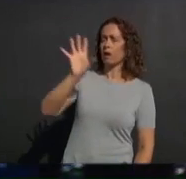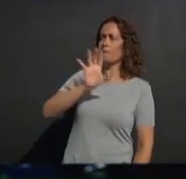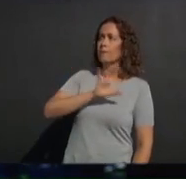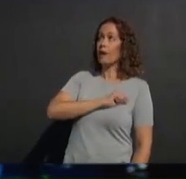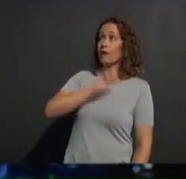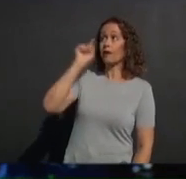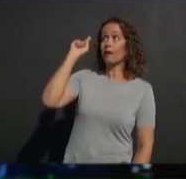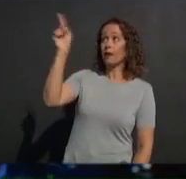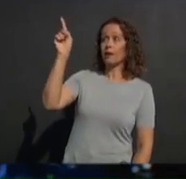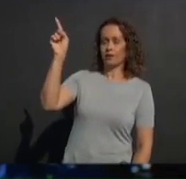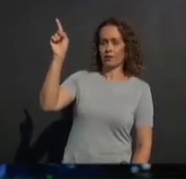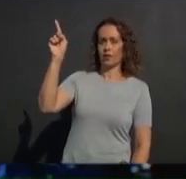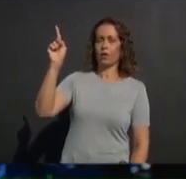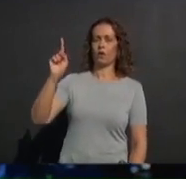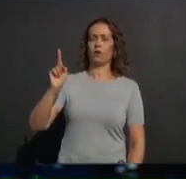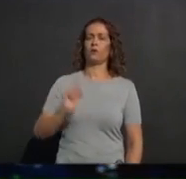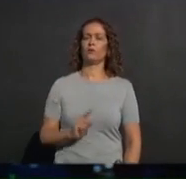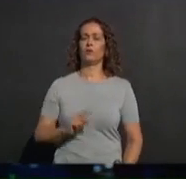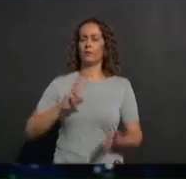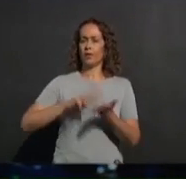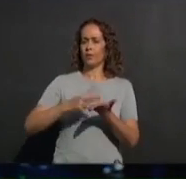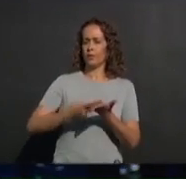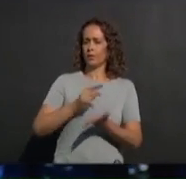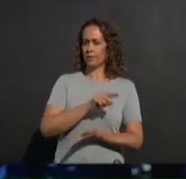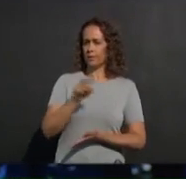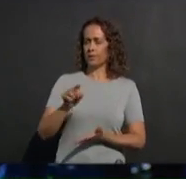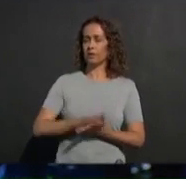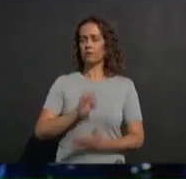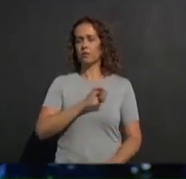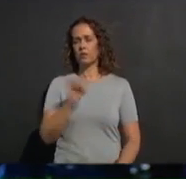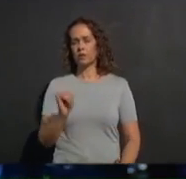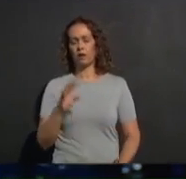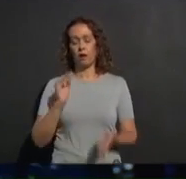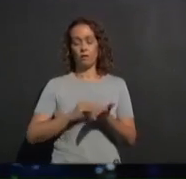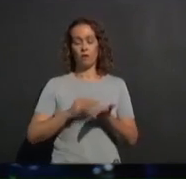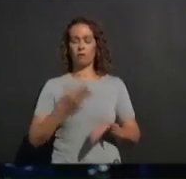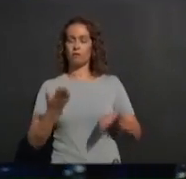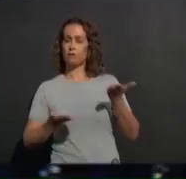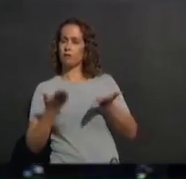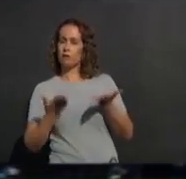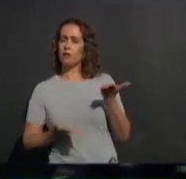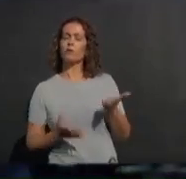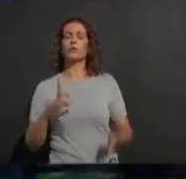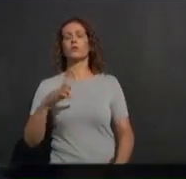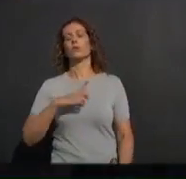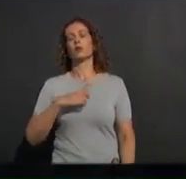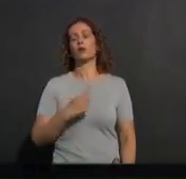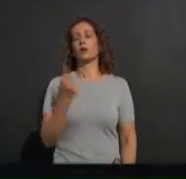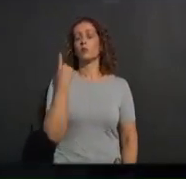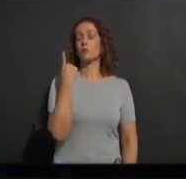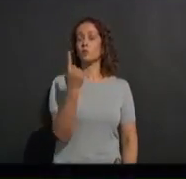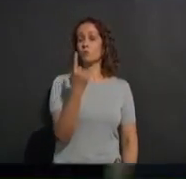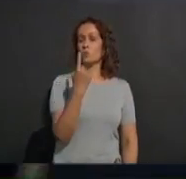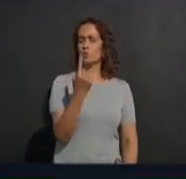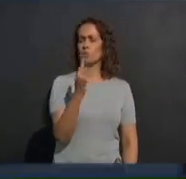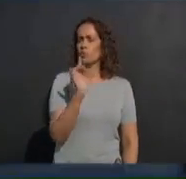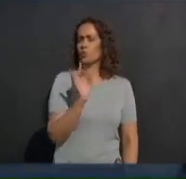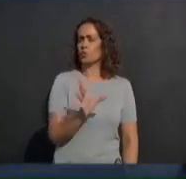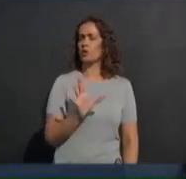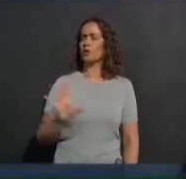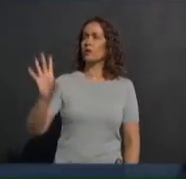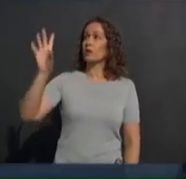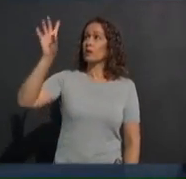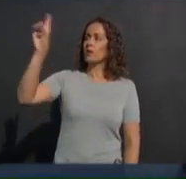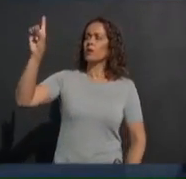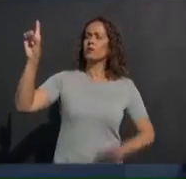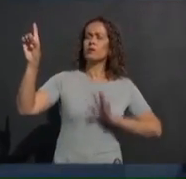Sabe o que está escrito nesse verso? Eu vou traduzir para você. Se você quer ter um desequilíbrio na vida, só tenha um: ame Deus de uma